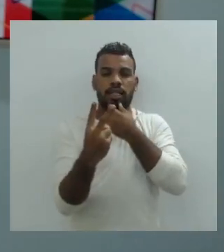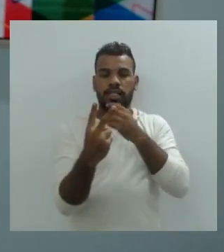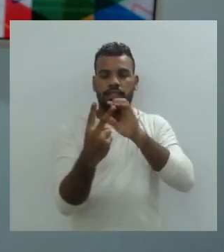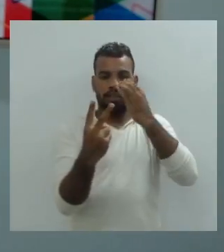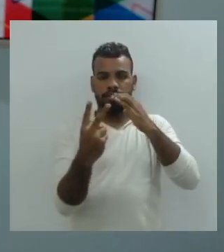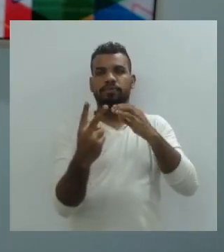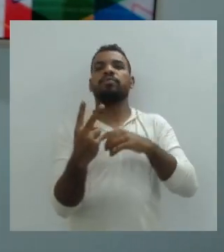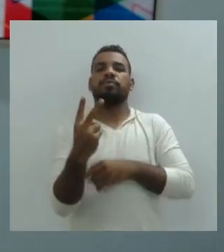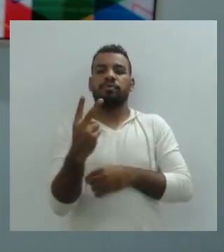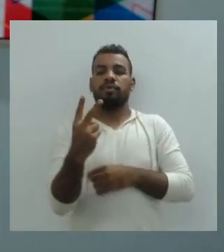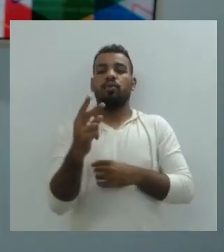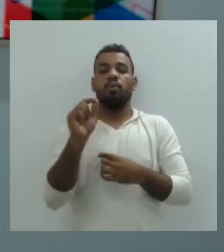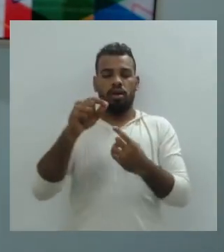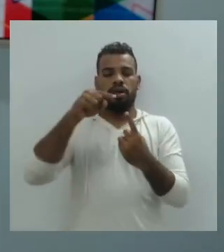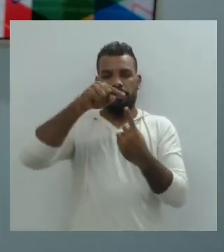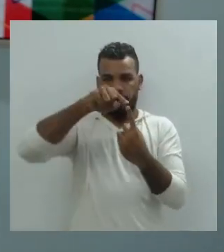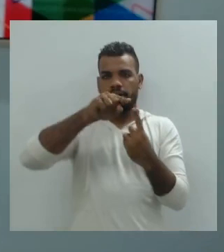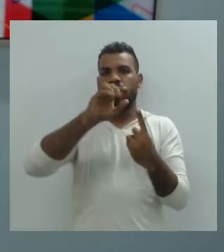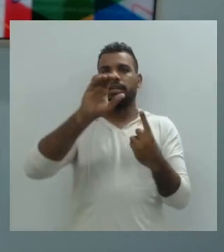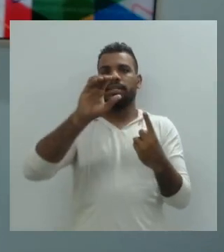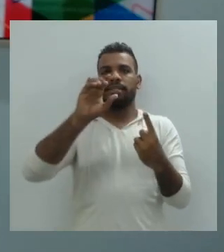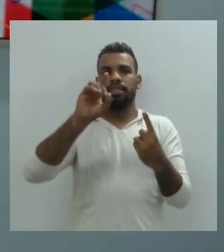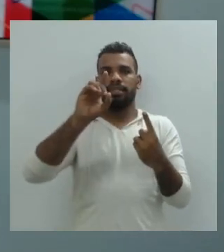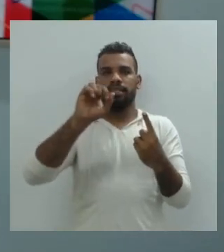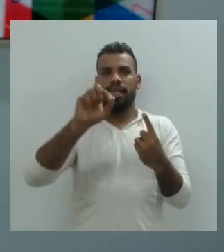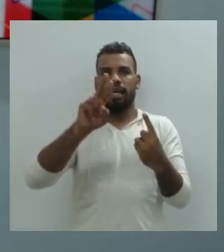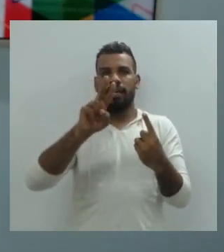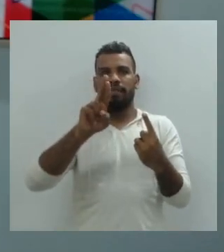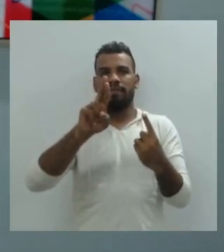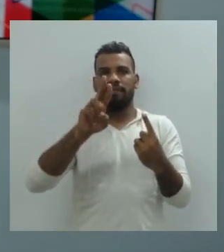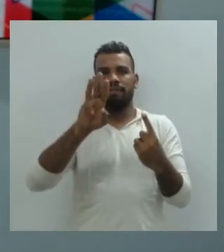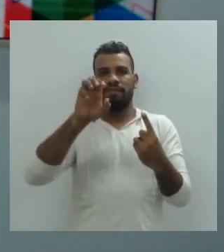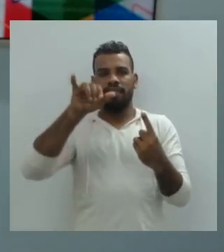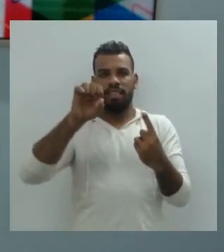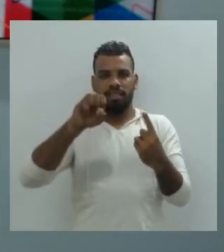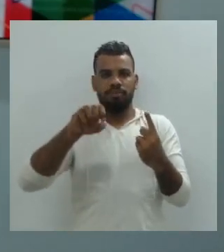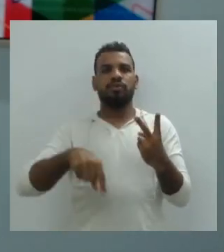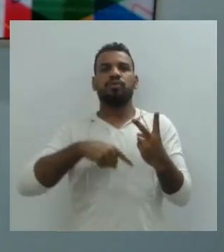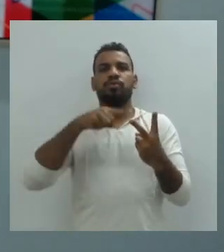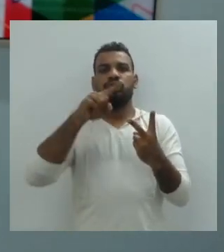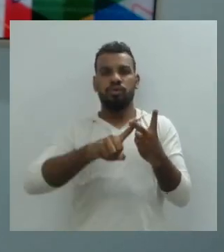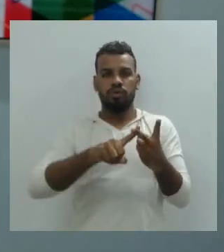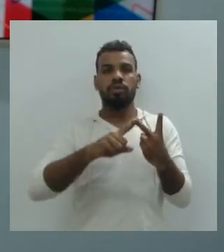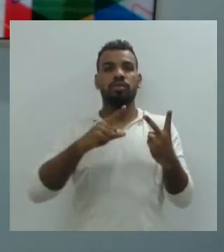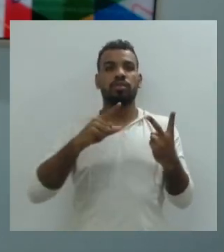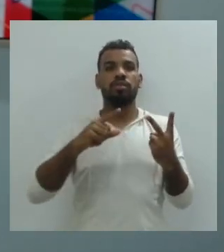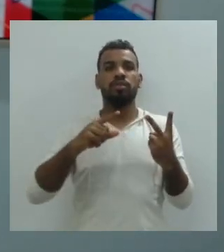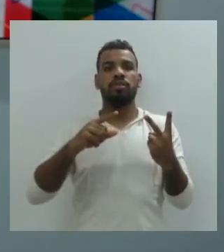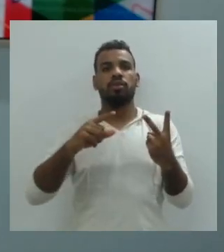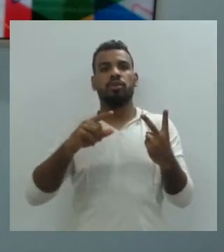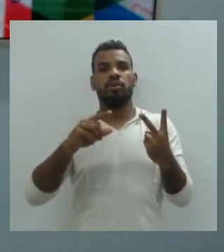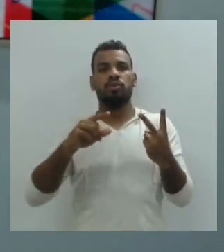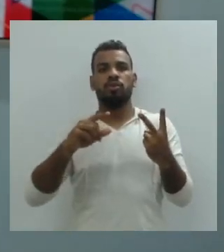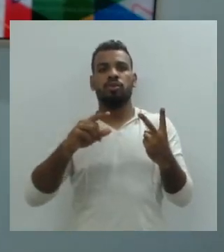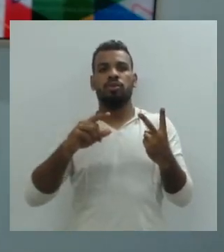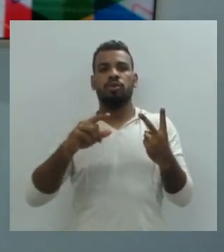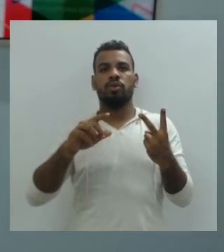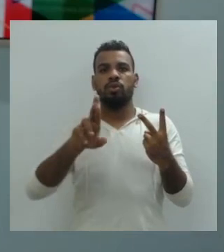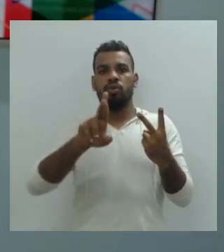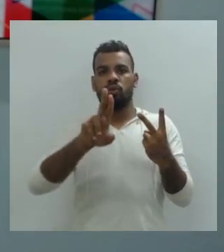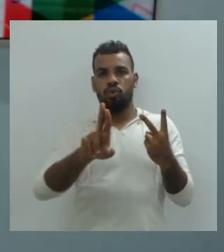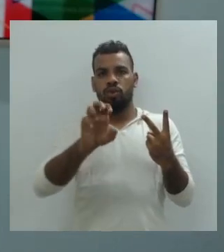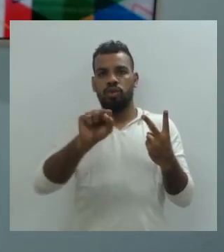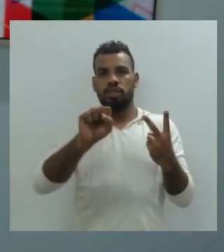o Charles Darwin, que ficou mais famoso, e o Wallace, Alfred Russel Wallace. O Wallace